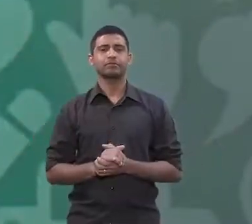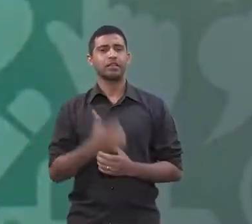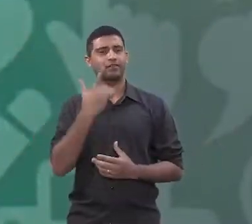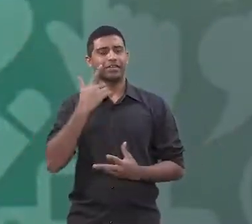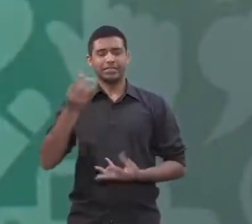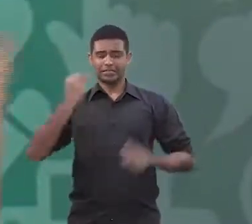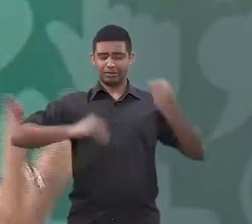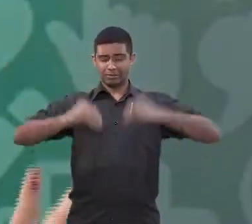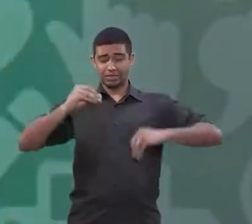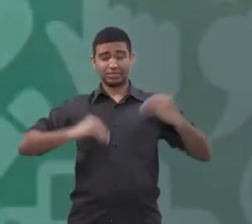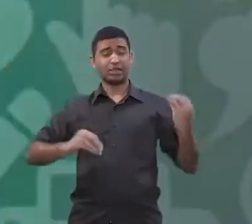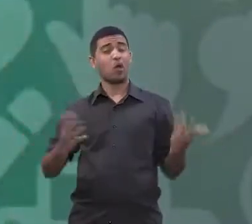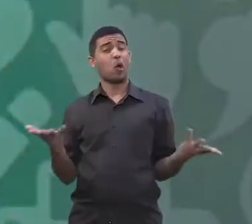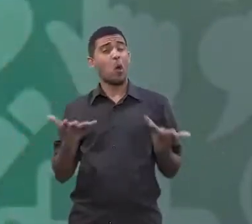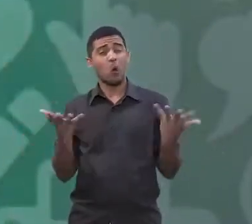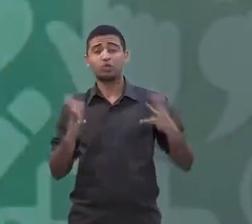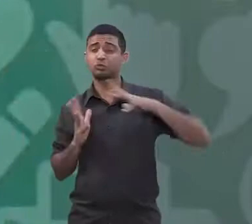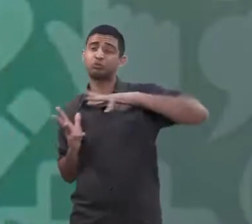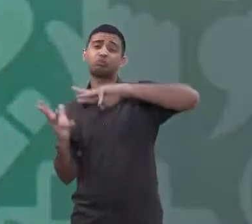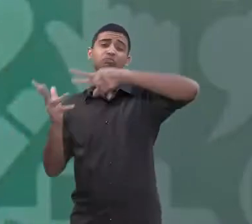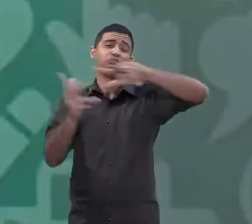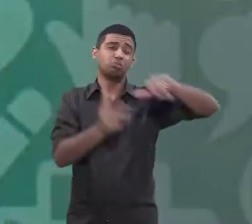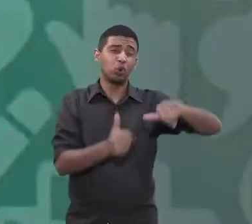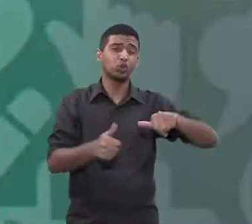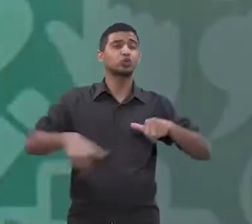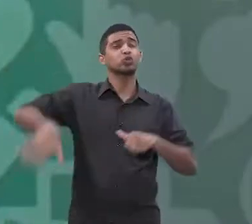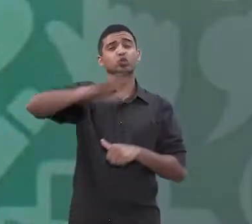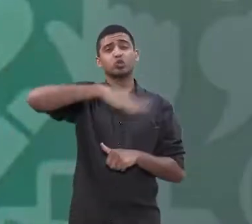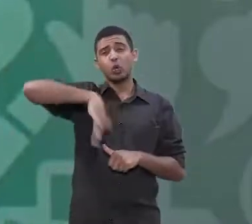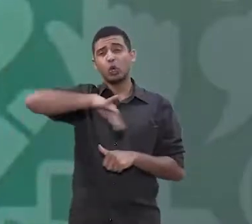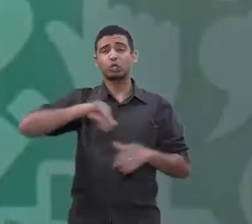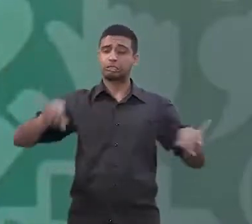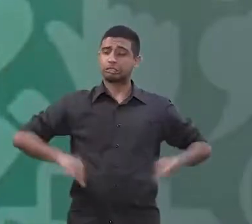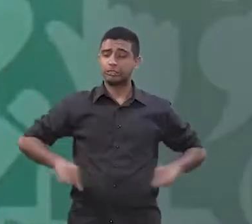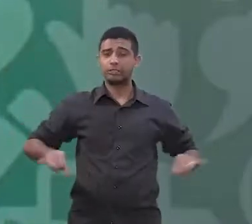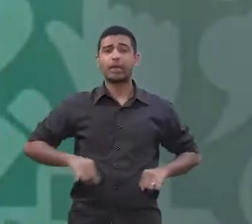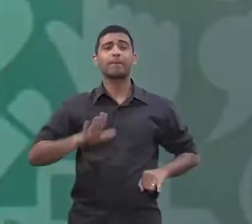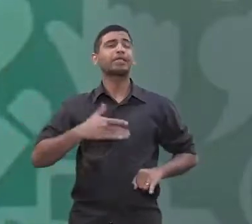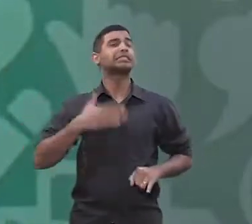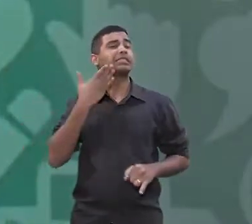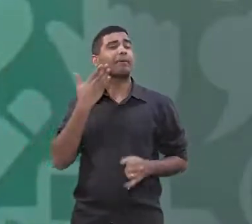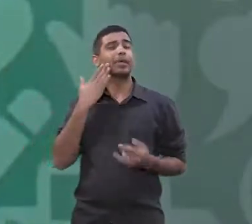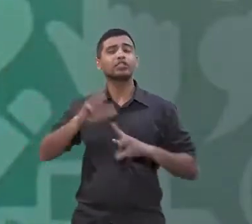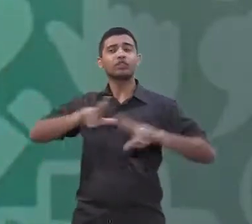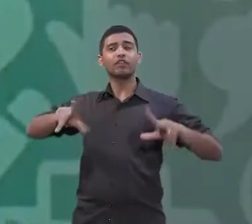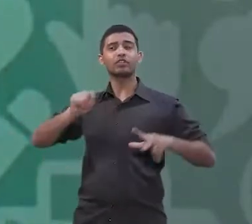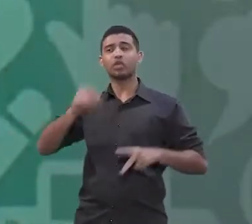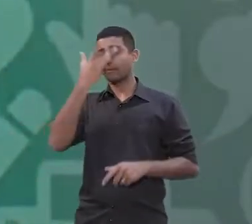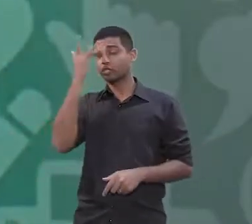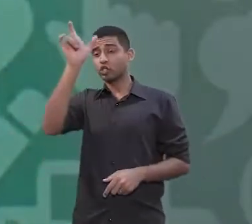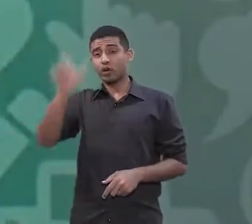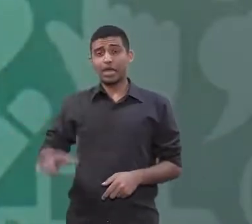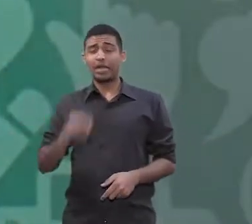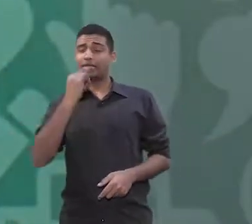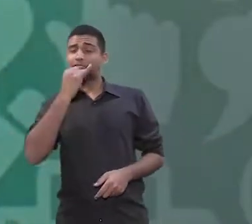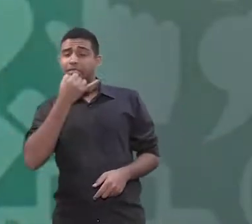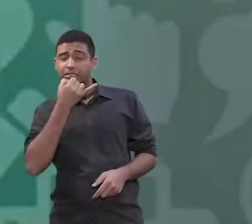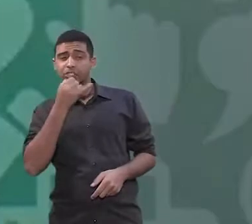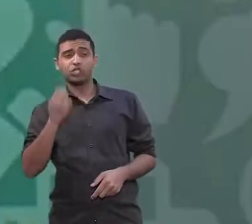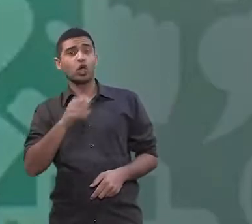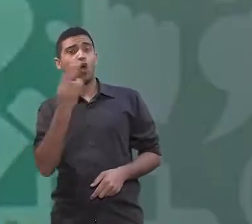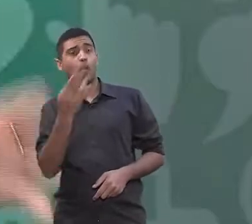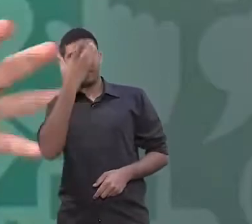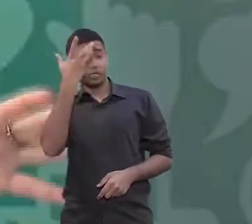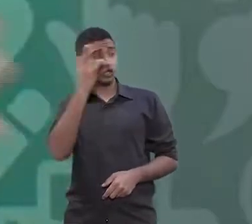que é o mal dos séculos, vamos dizer assim, né? Mas para a gente diferenciar uma pessoa que está no momento triste e uma pessoa que realmente está